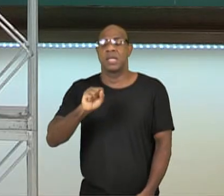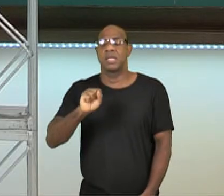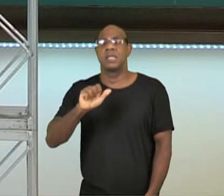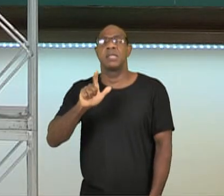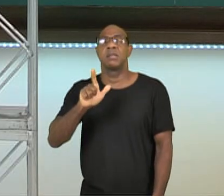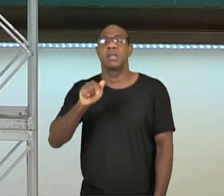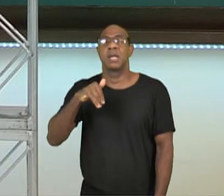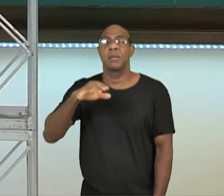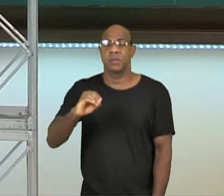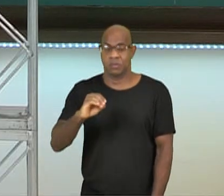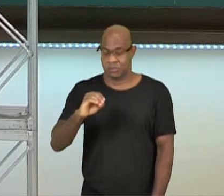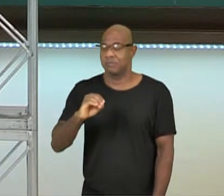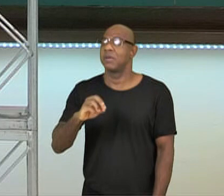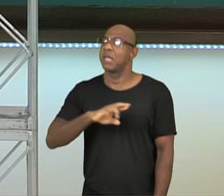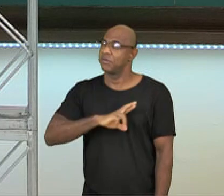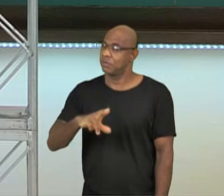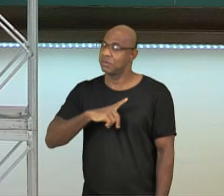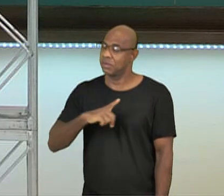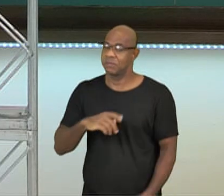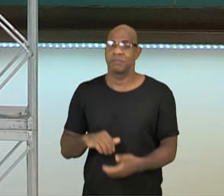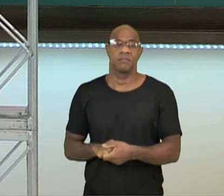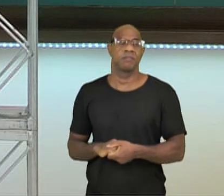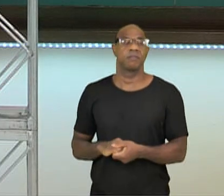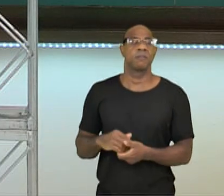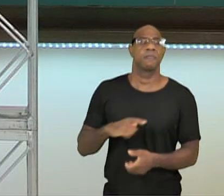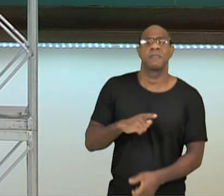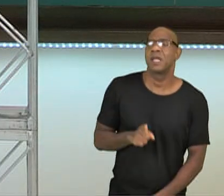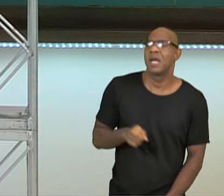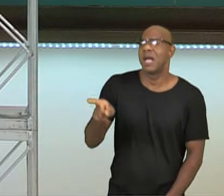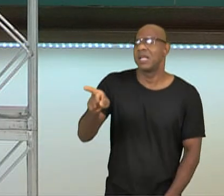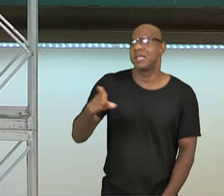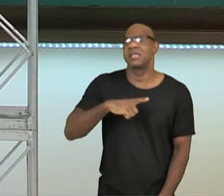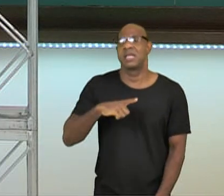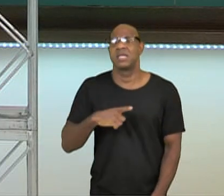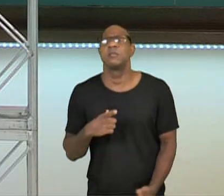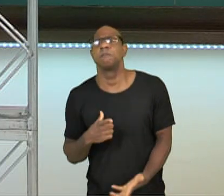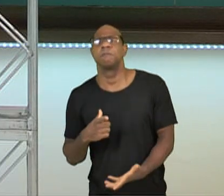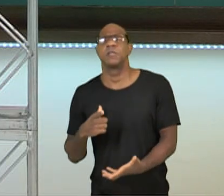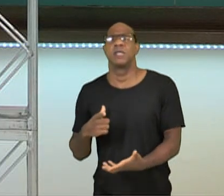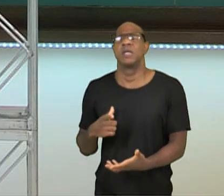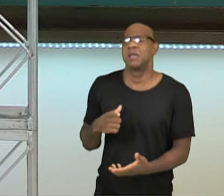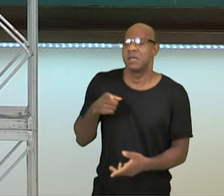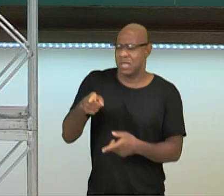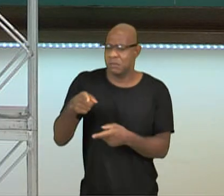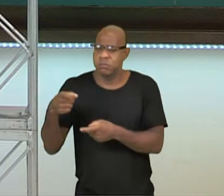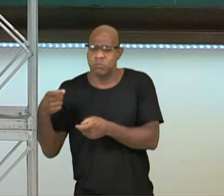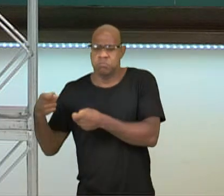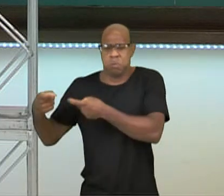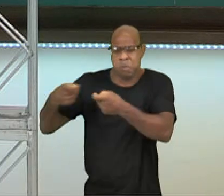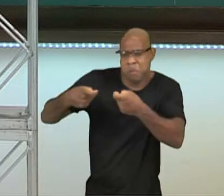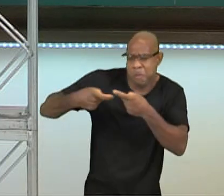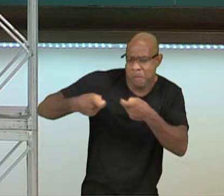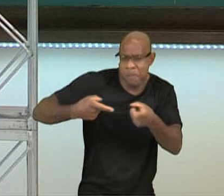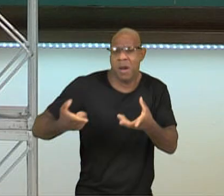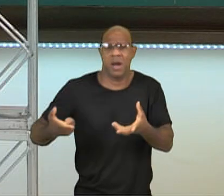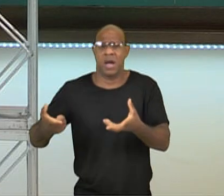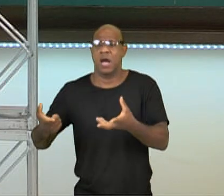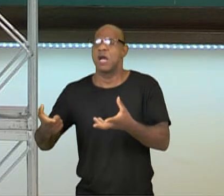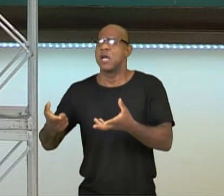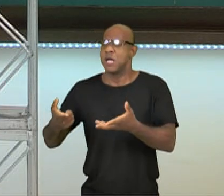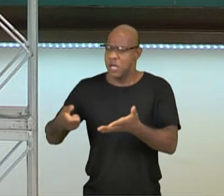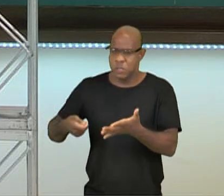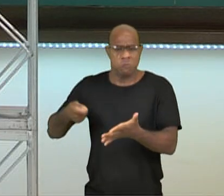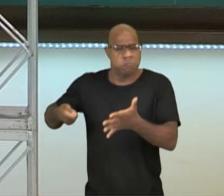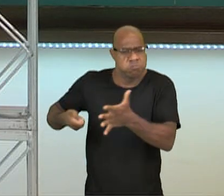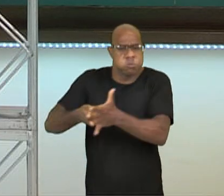extremistas. Ou seja, eles vão ali, cometem atentados terroristas, cometem crimes, porque eles querem fazer valer